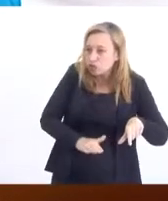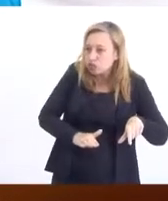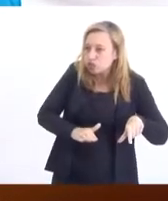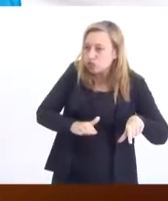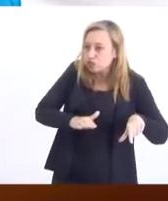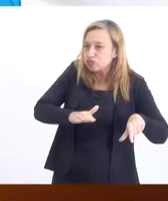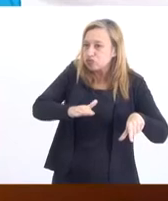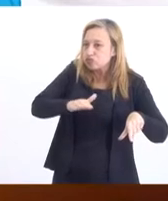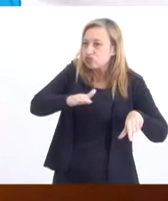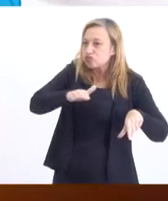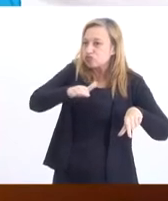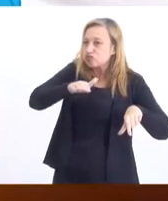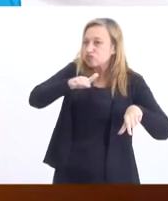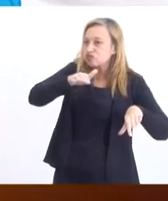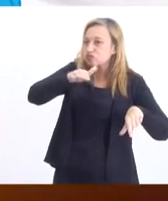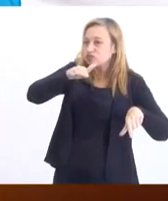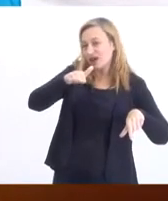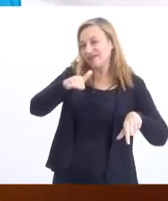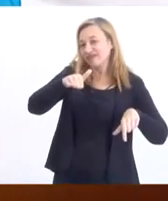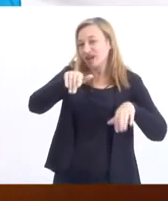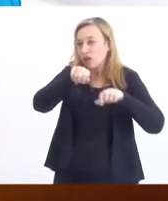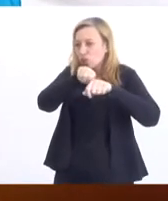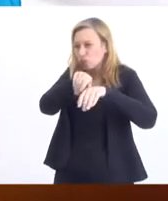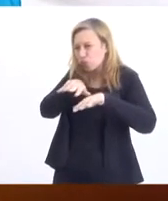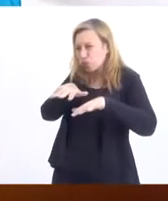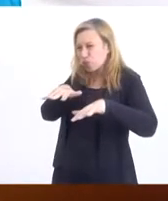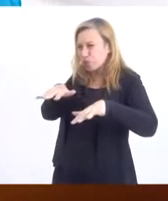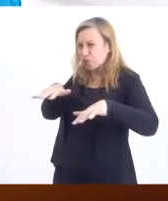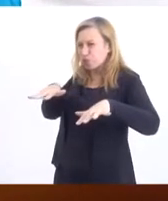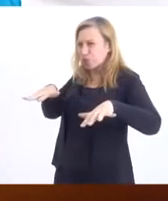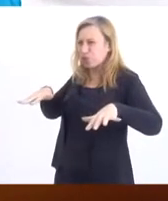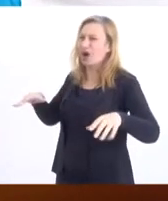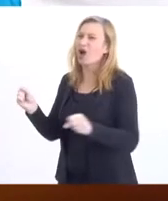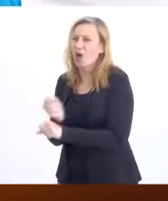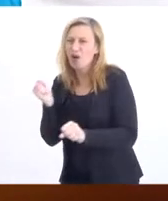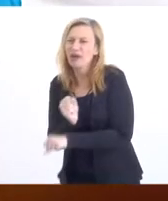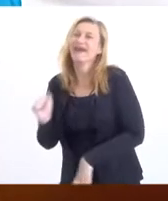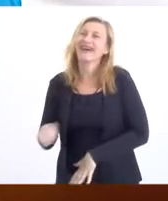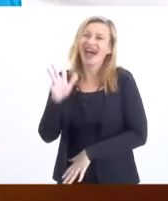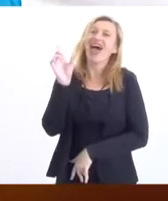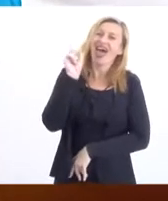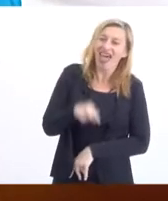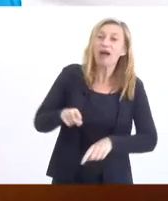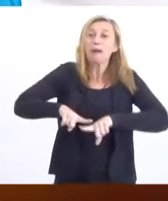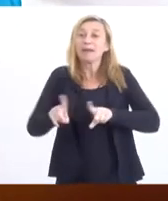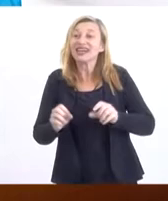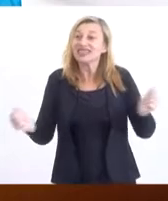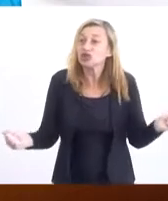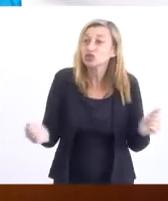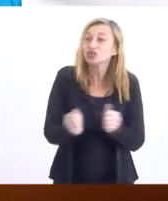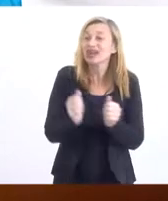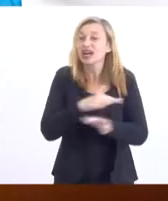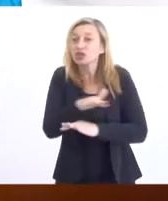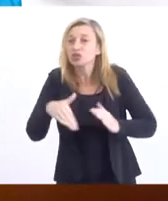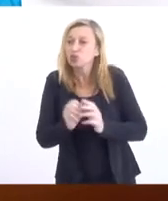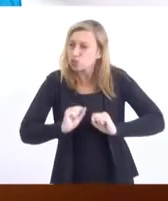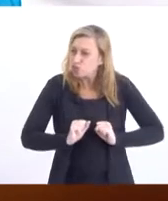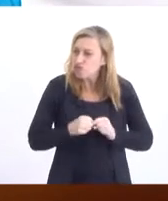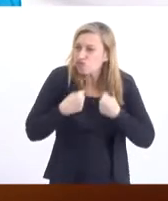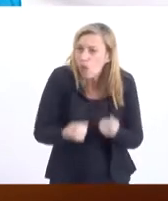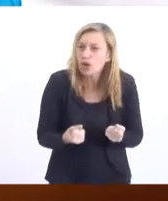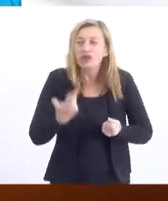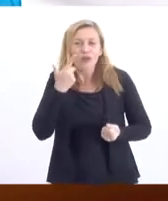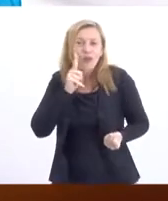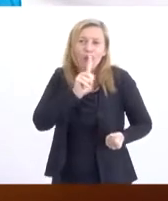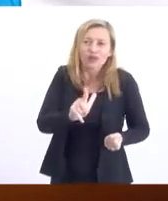em frente. O canal extravasor é uma obra cara? É. Mas se juntar todo mundo com o mesmo esforço, nós